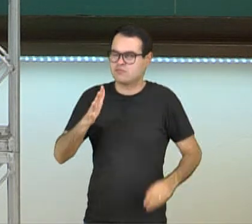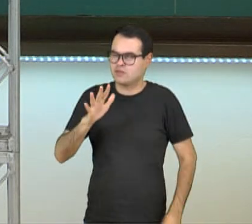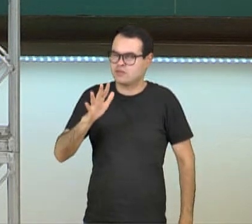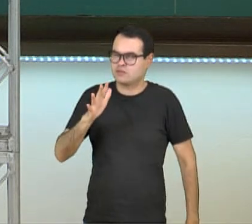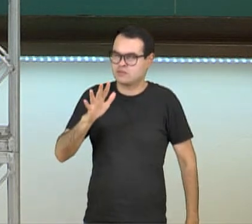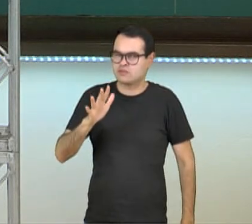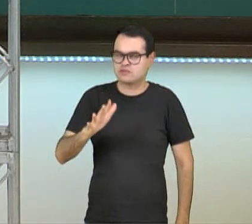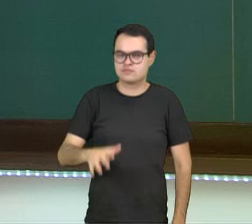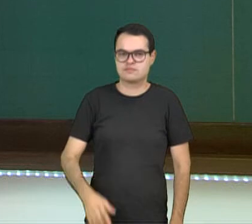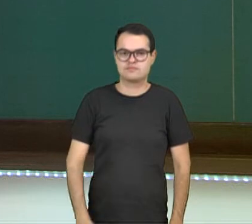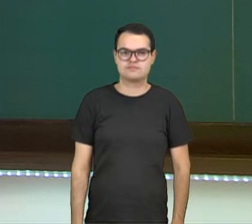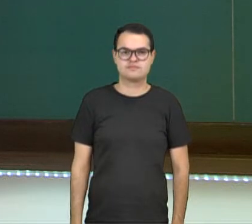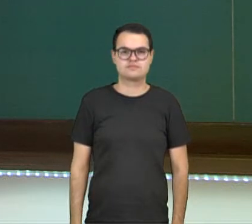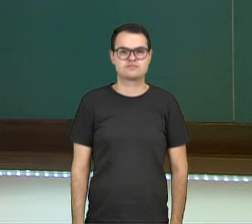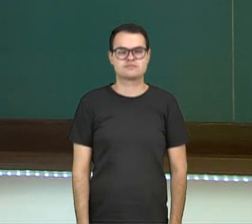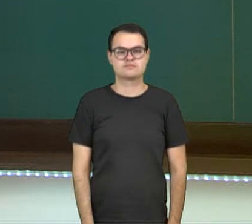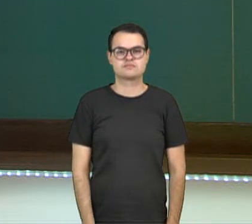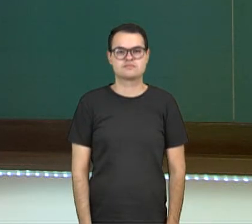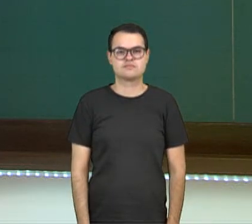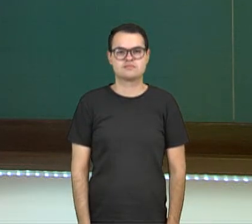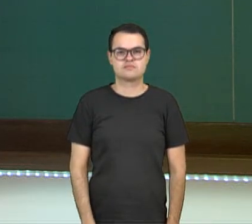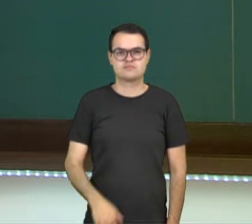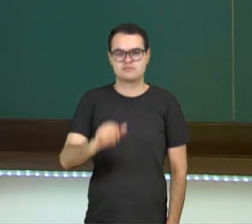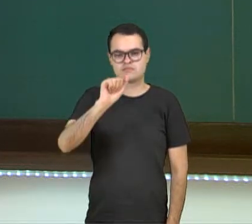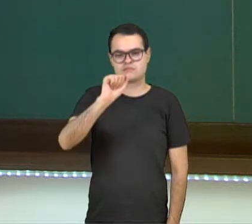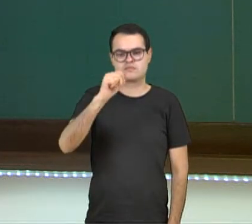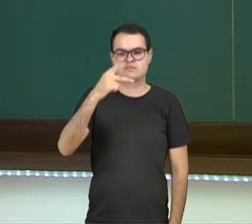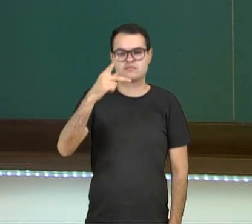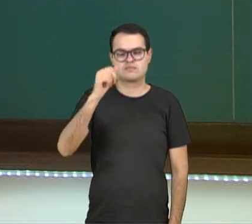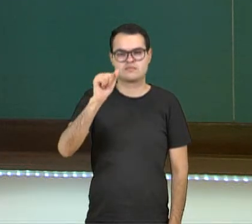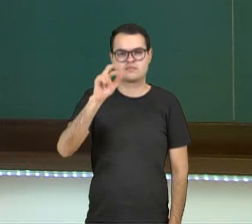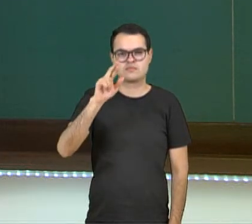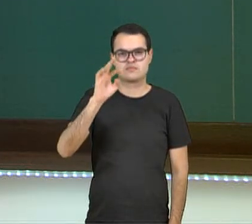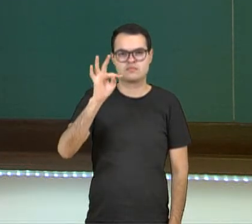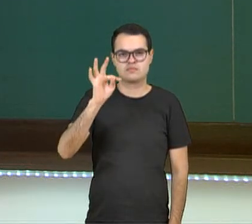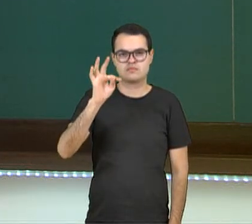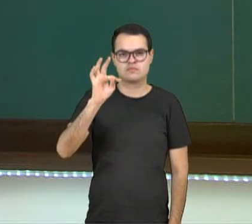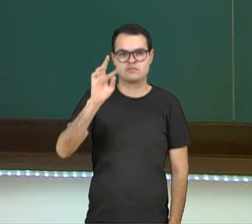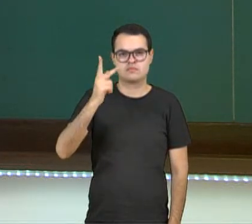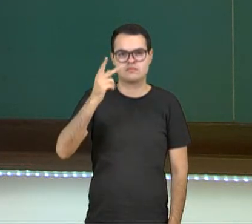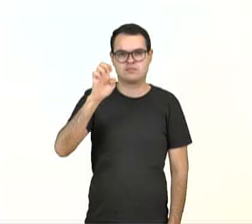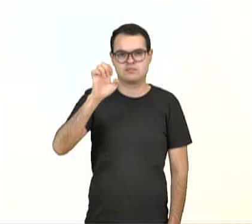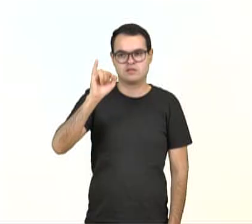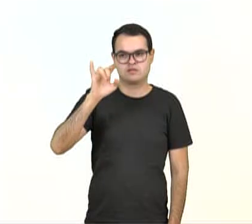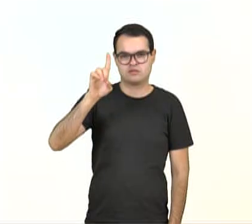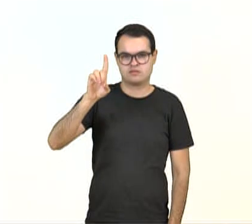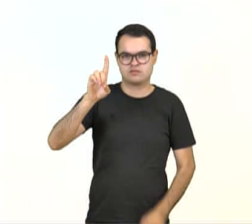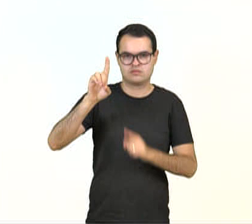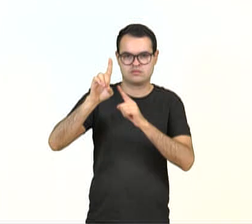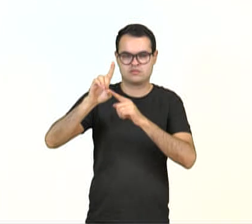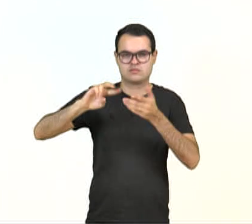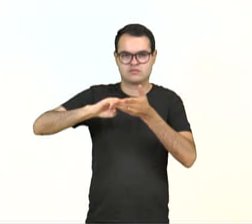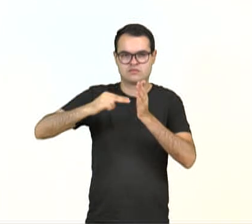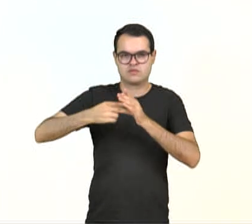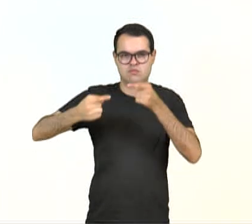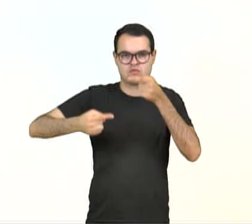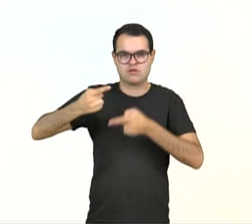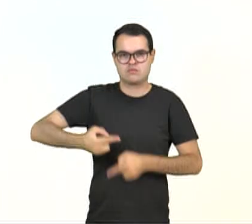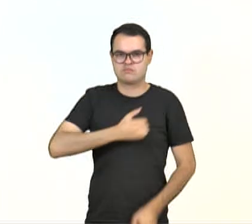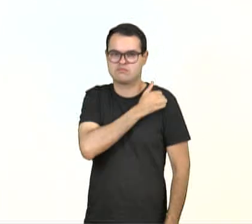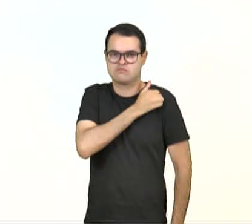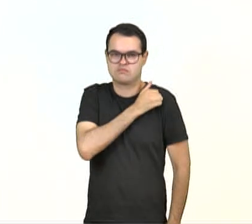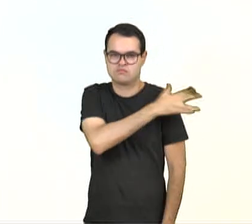menos. O termo apartheid, presta atenção aqui, se refere a uma política